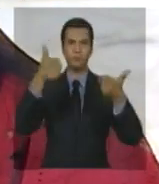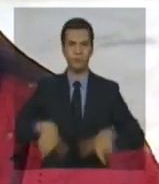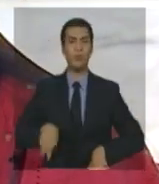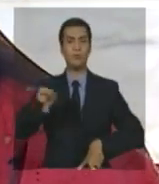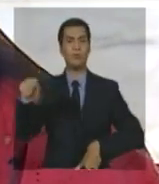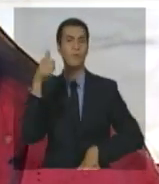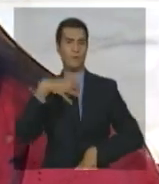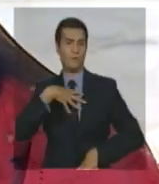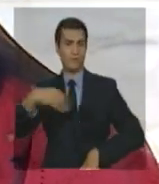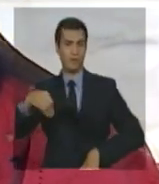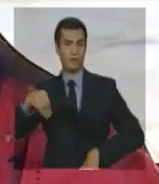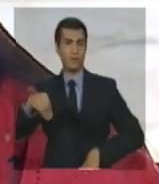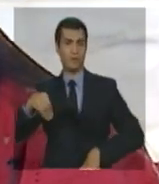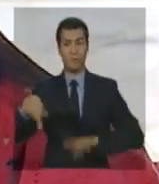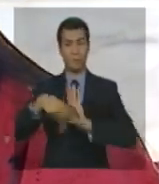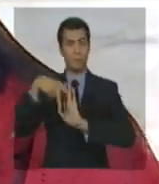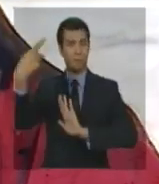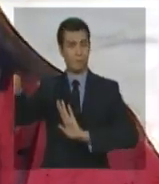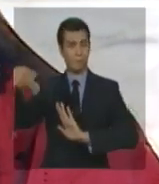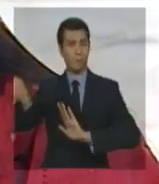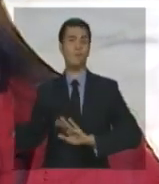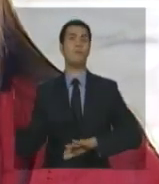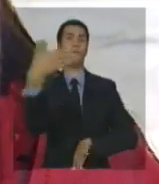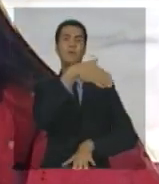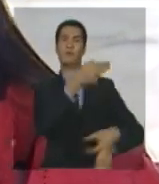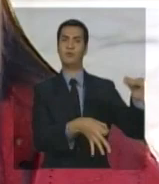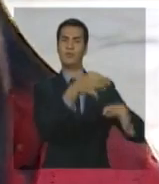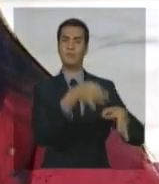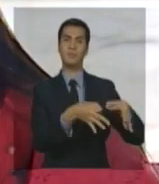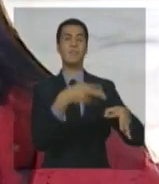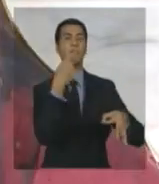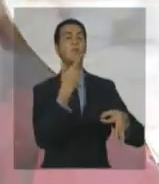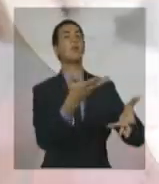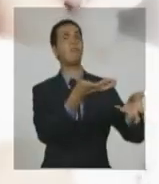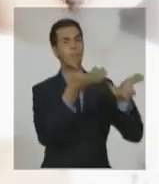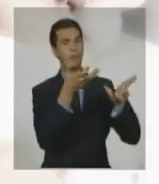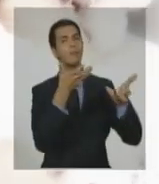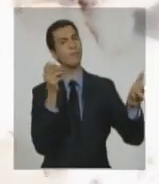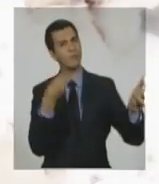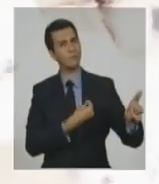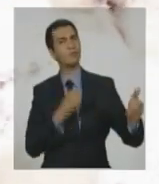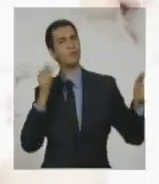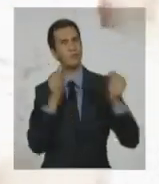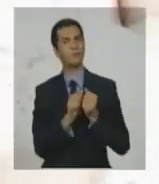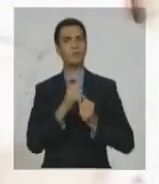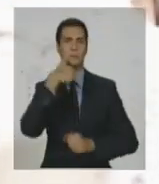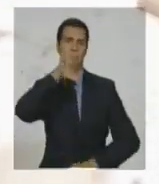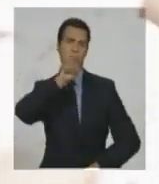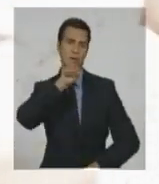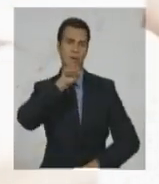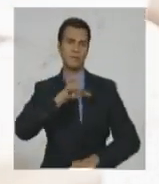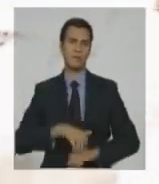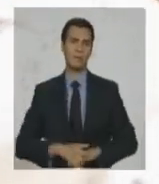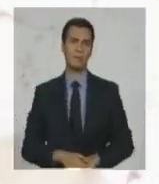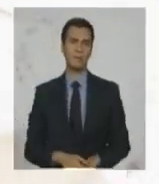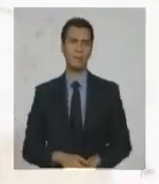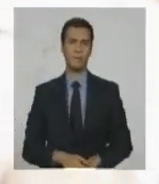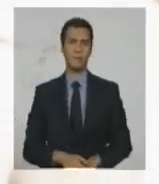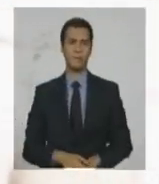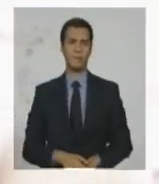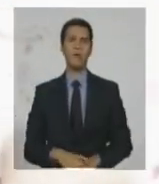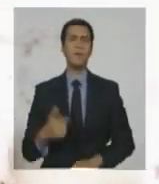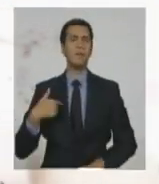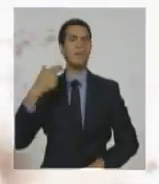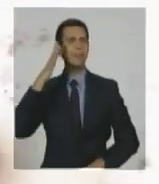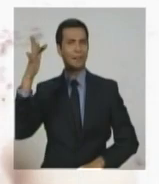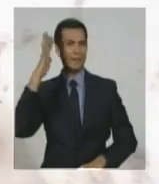juiz dizer: nós queremos viver com a nossa mãe. Lembranças da maternidade são muitas. Não